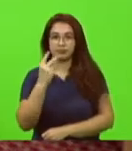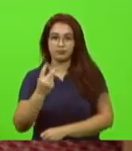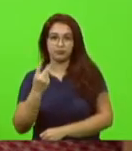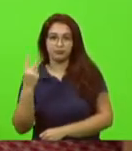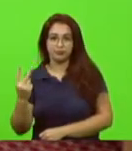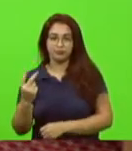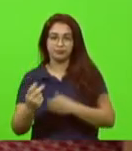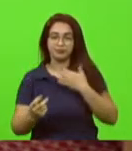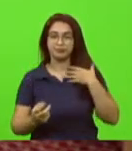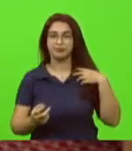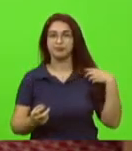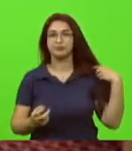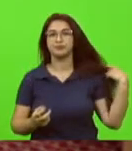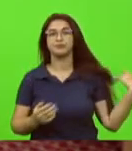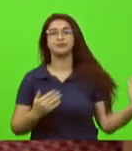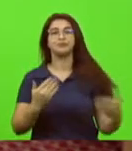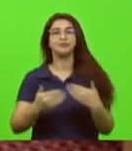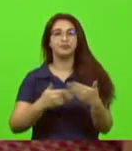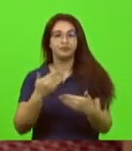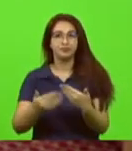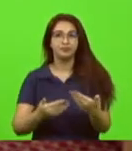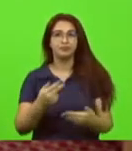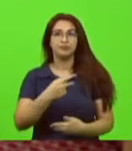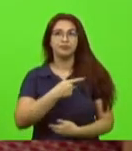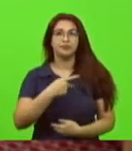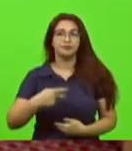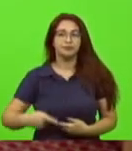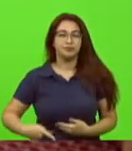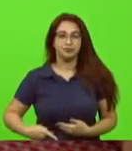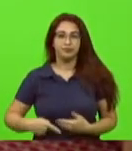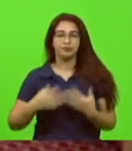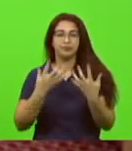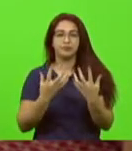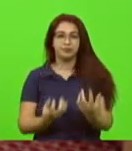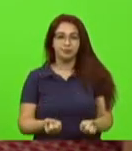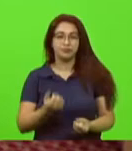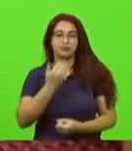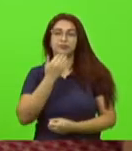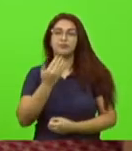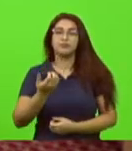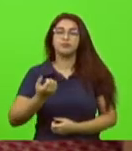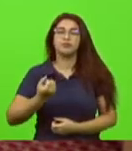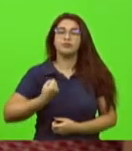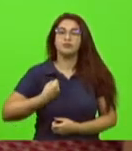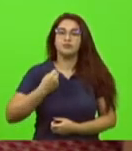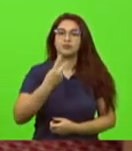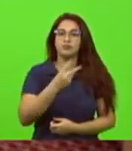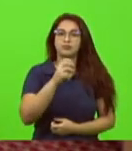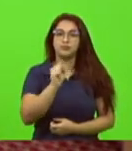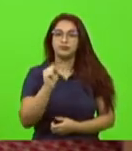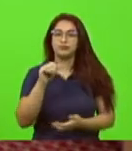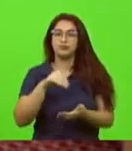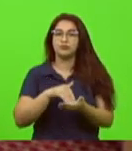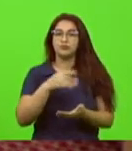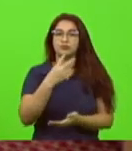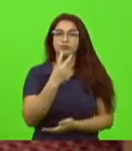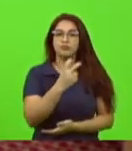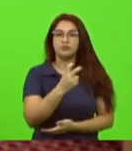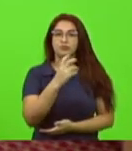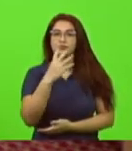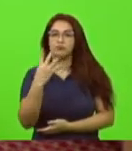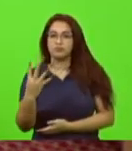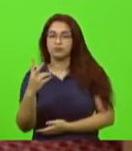sequência, o senhor presidente deferiu os requerimentos números 28 a